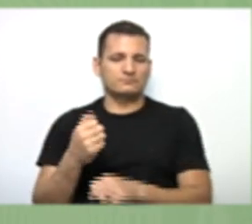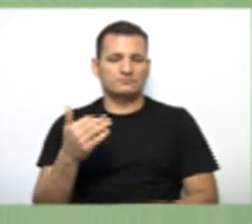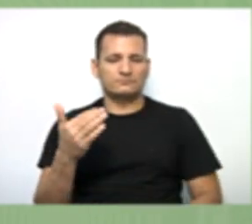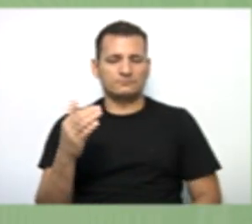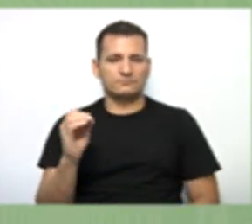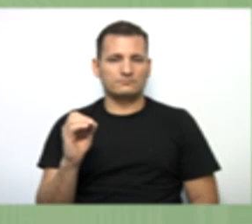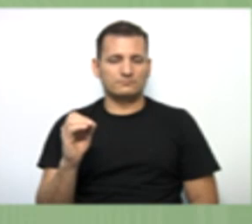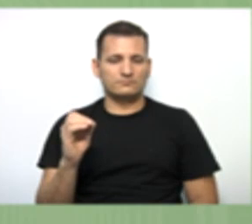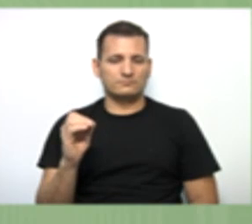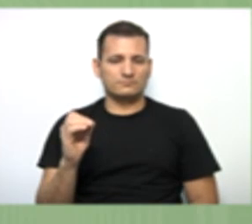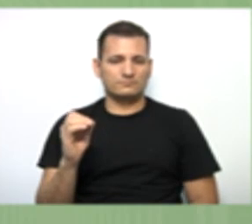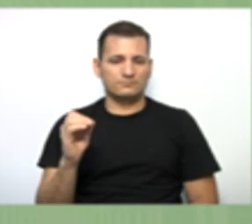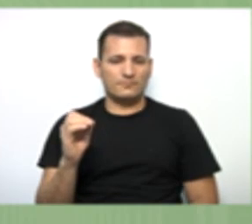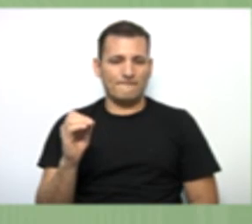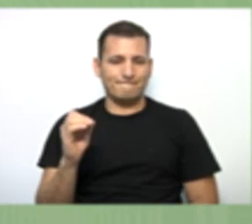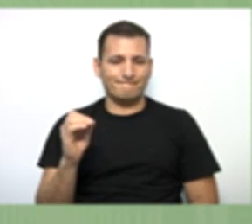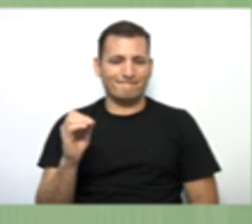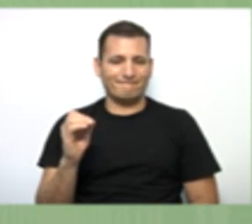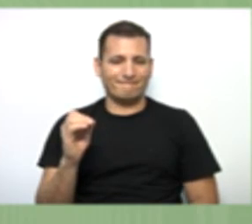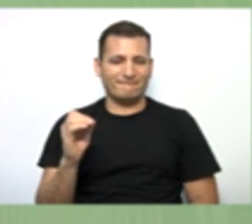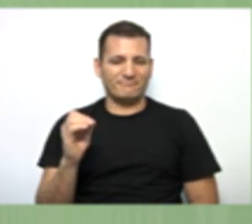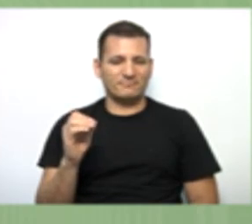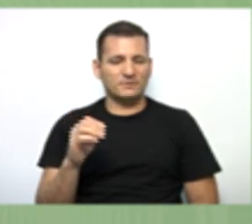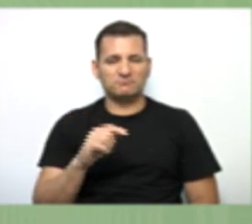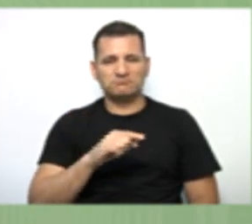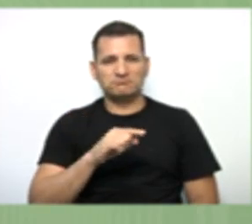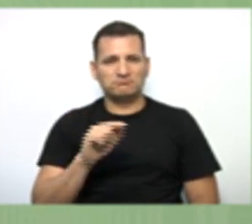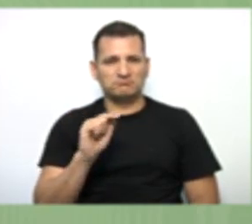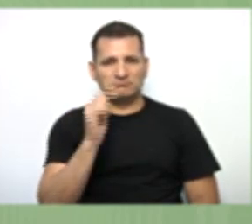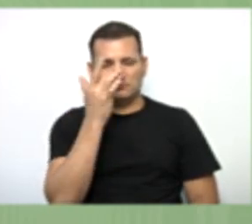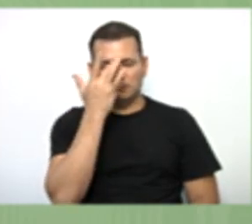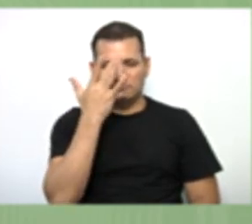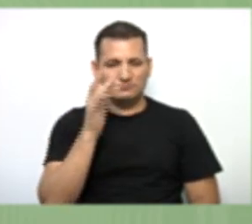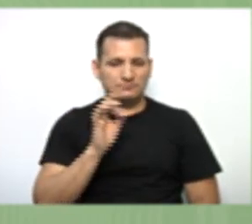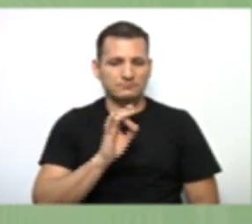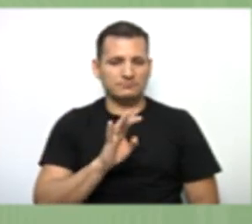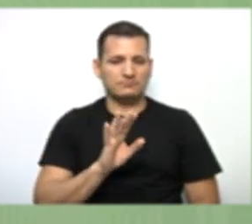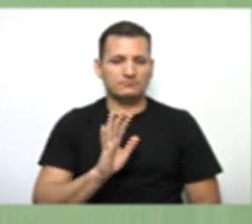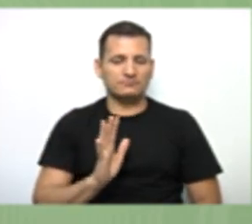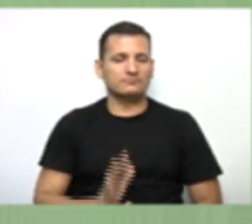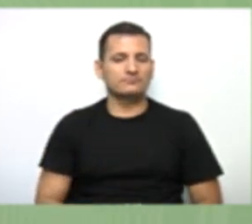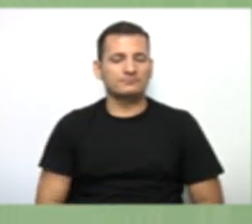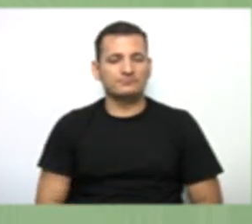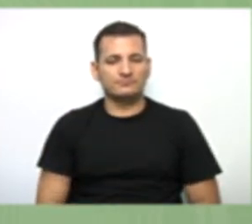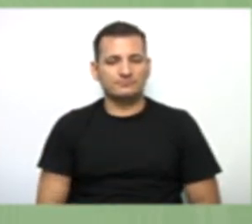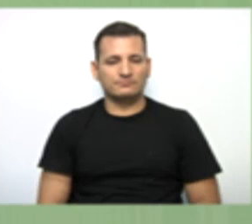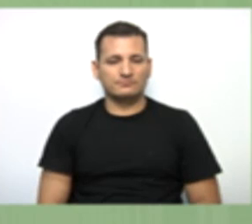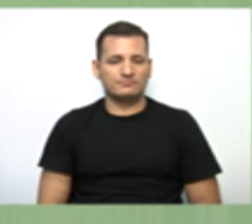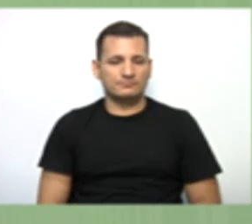10. Poxa, é muito fácil, gente. É só preencher esse quadrinho,